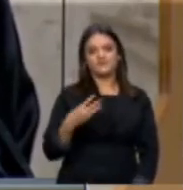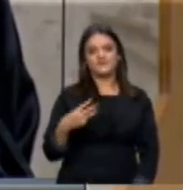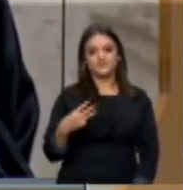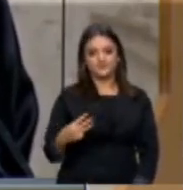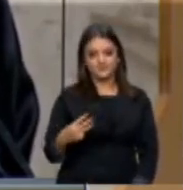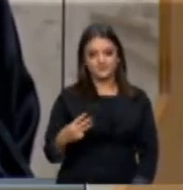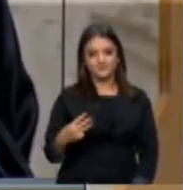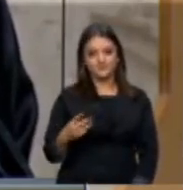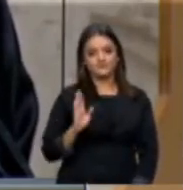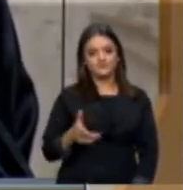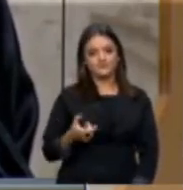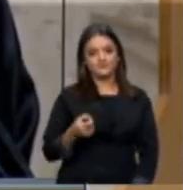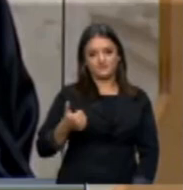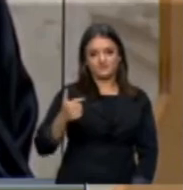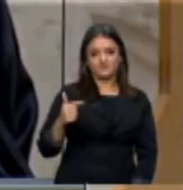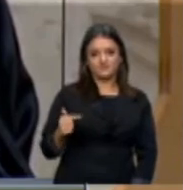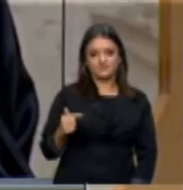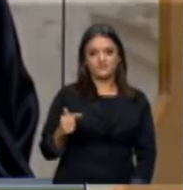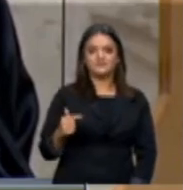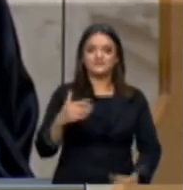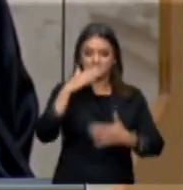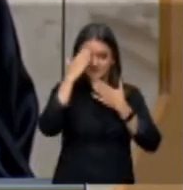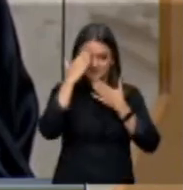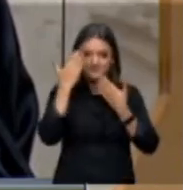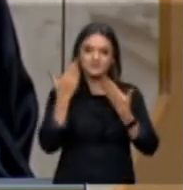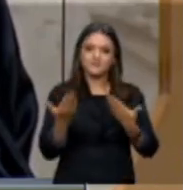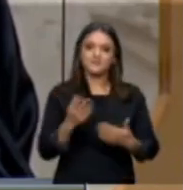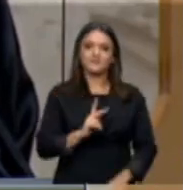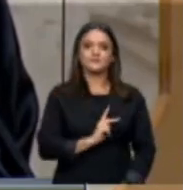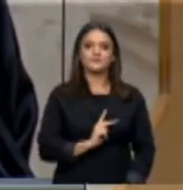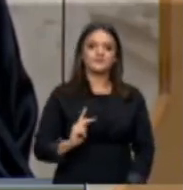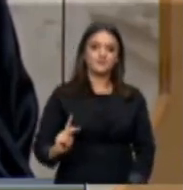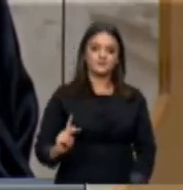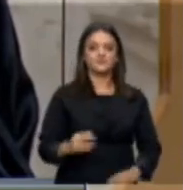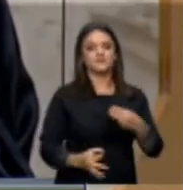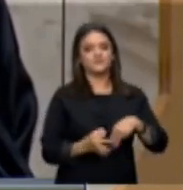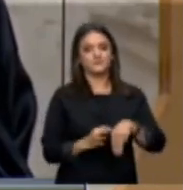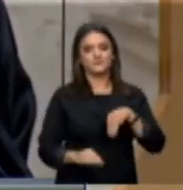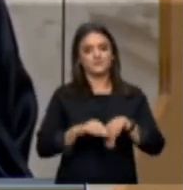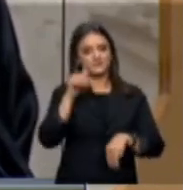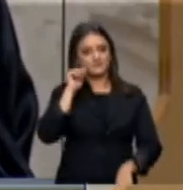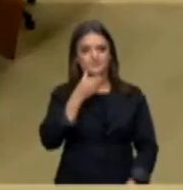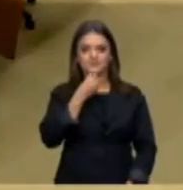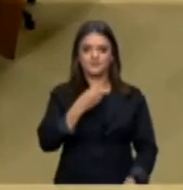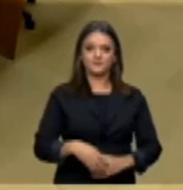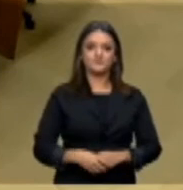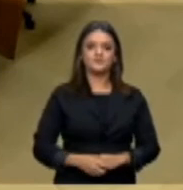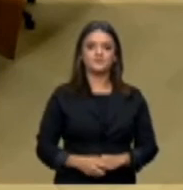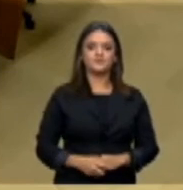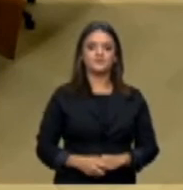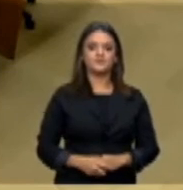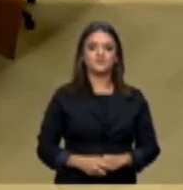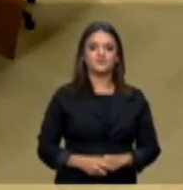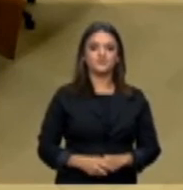13.463, de 2017. Muito obrigado, senhor presidente, senhoras ministras, senhores ministros.